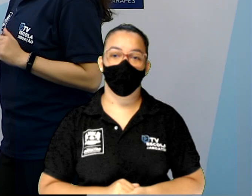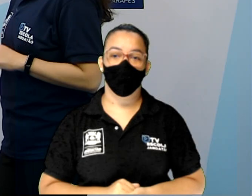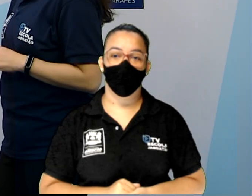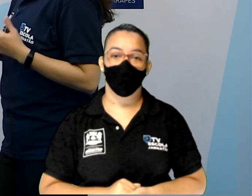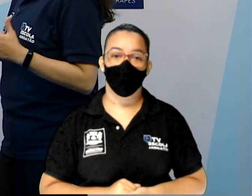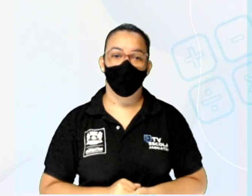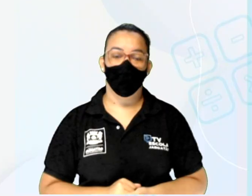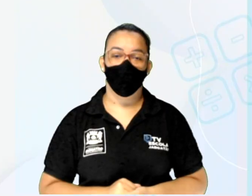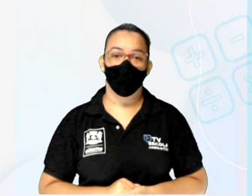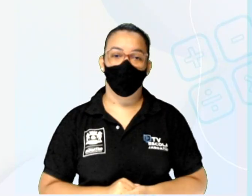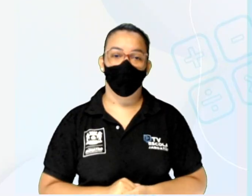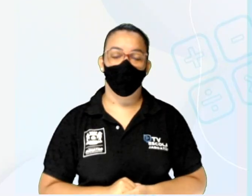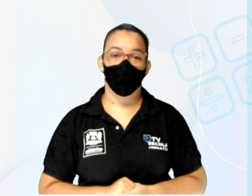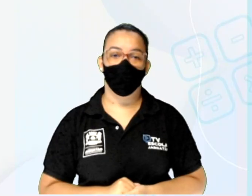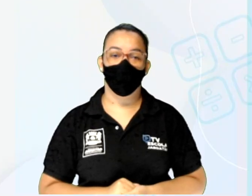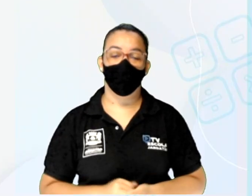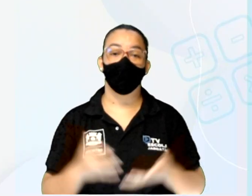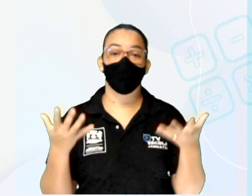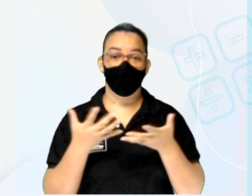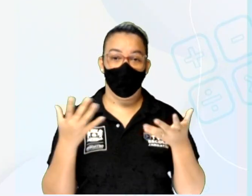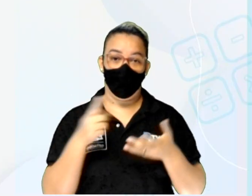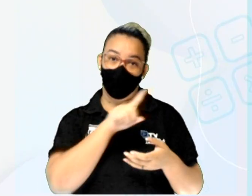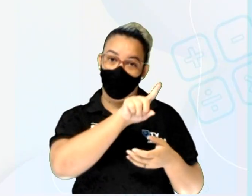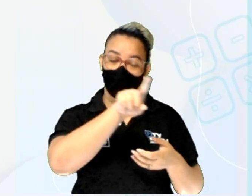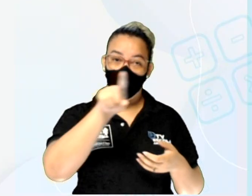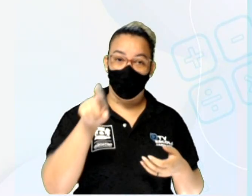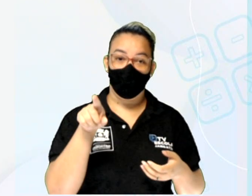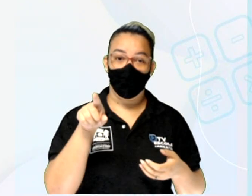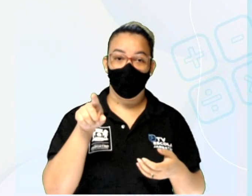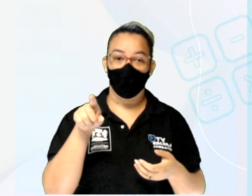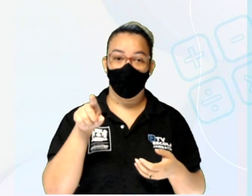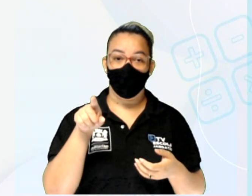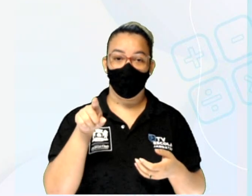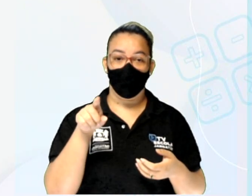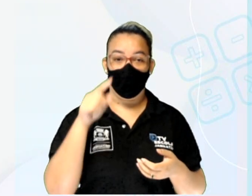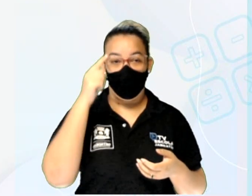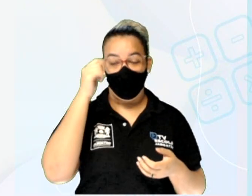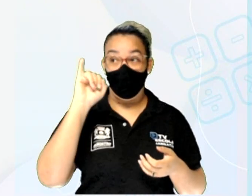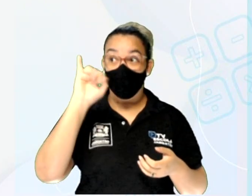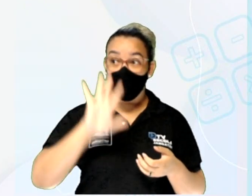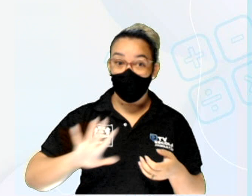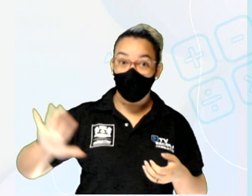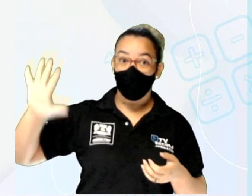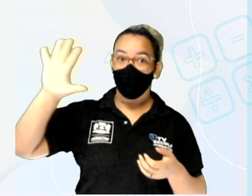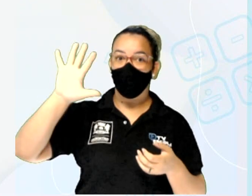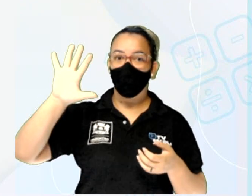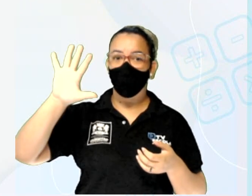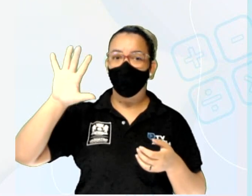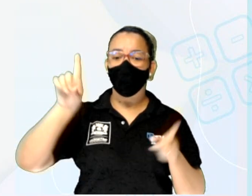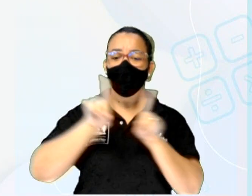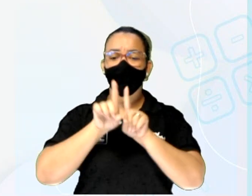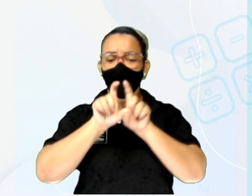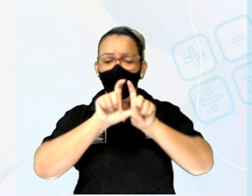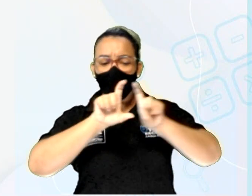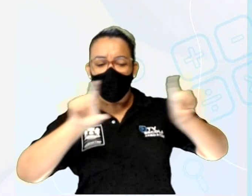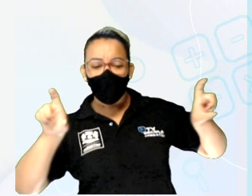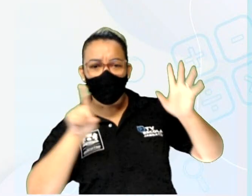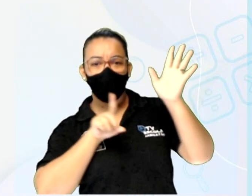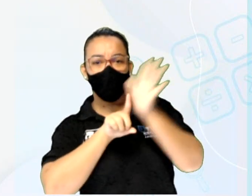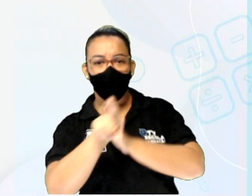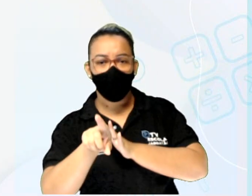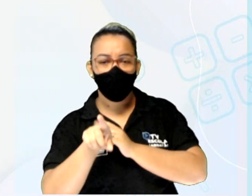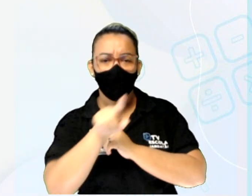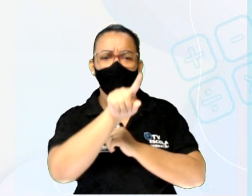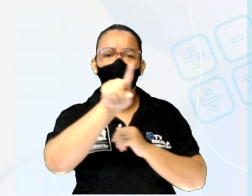Now it's your turn. Agora é a sua vez. Aqui, ó, tem a imagem com a pergunta e vocês vão